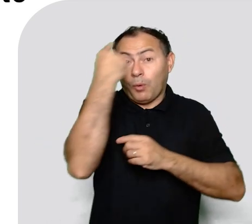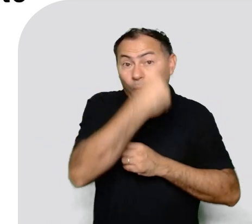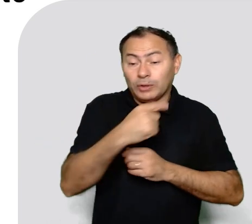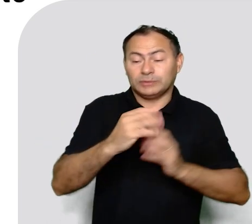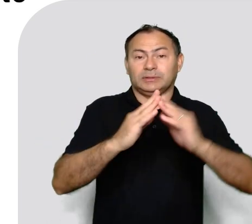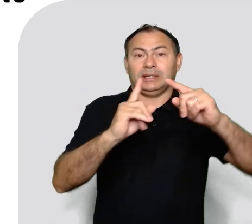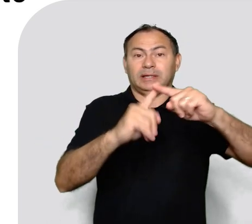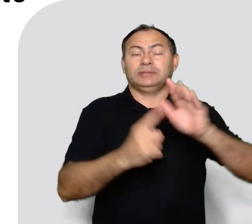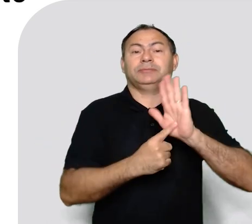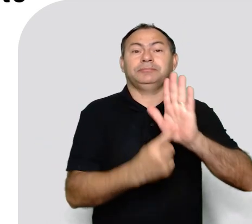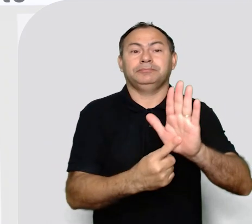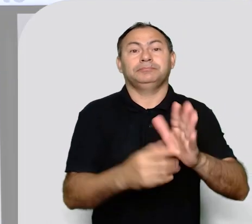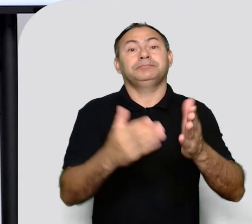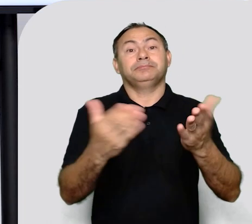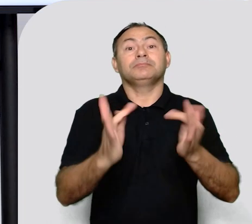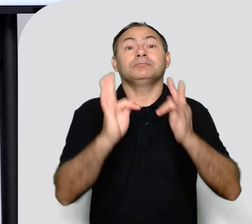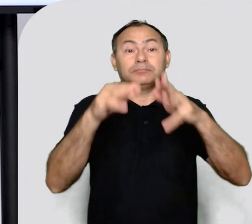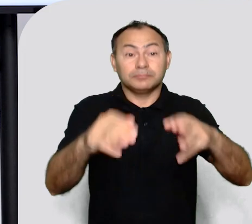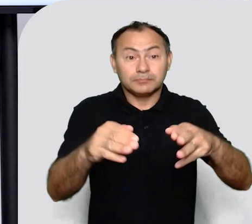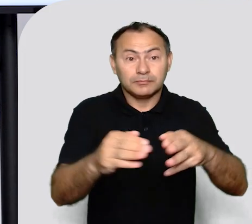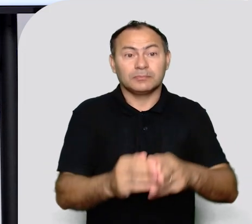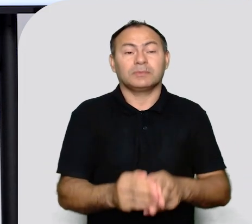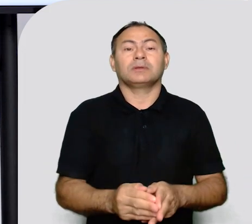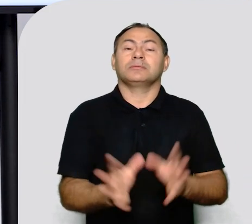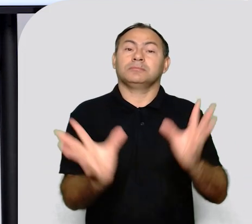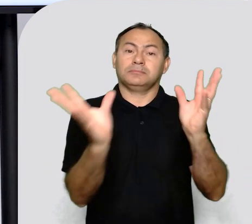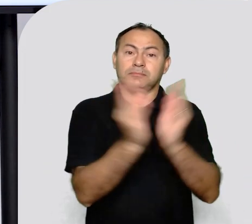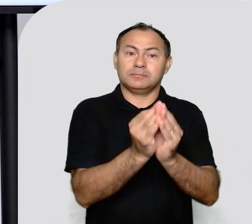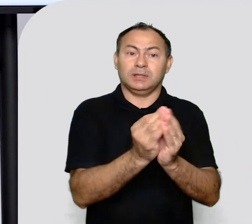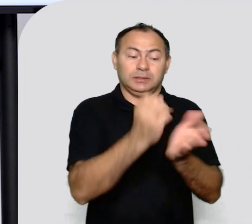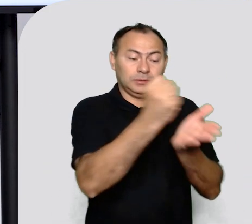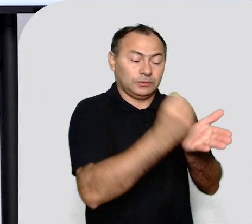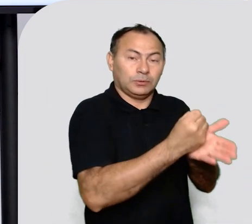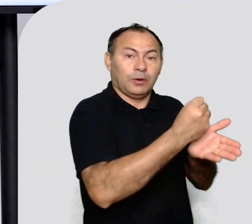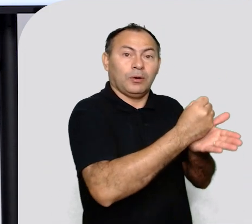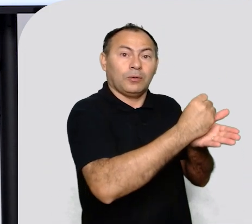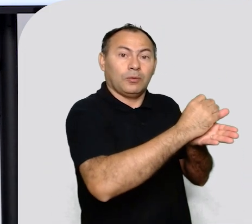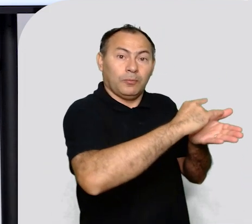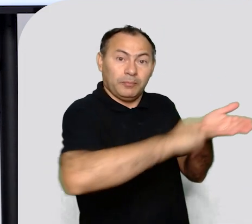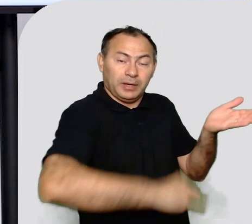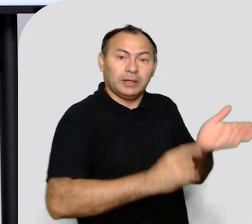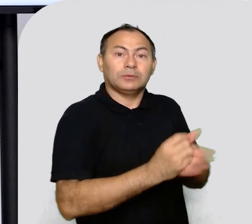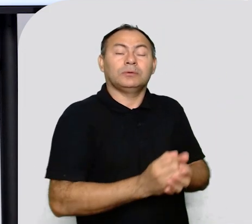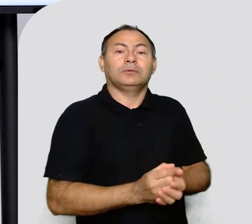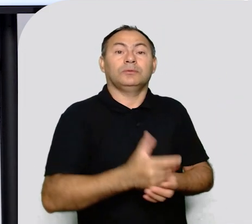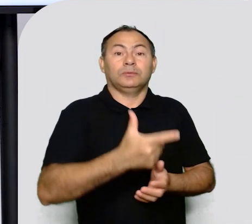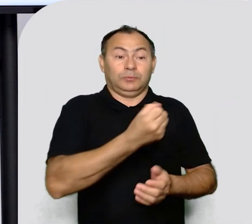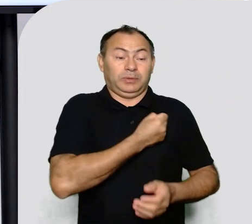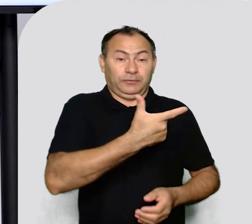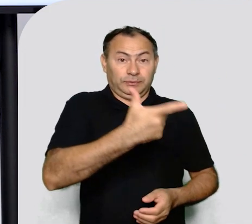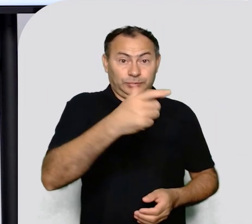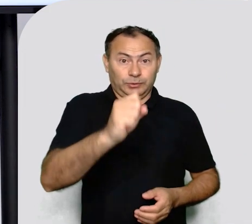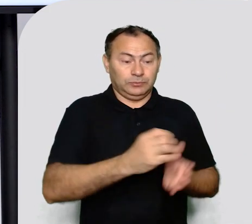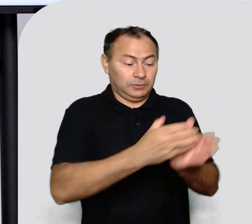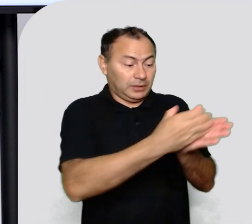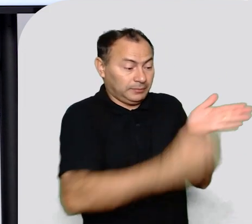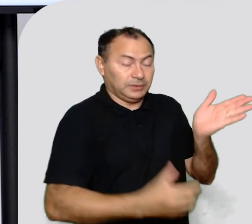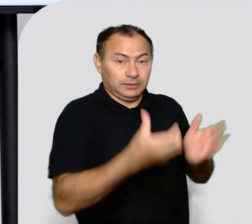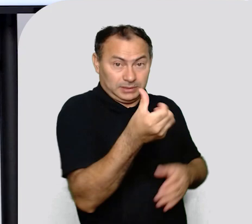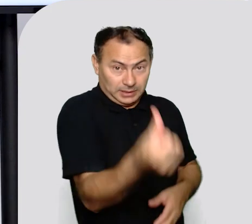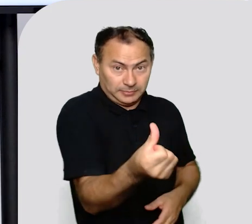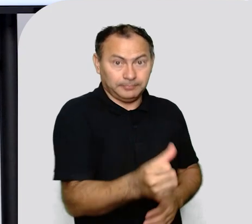rosto da Igreja. E, por fim, conclui este documento 28 com o capítulo